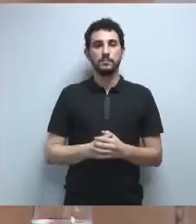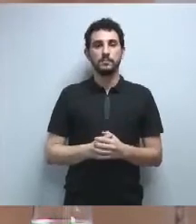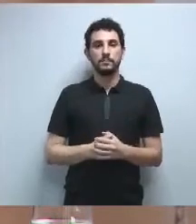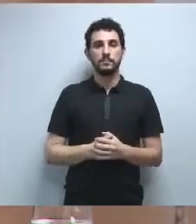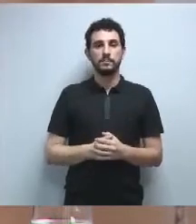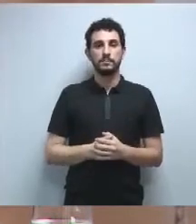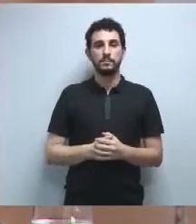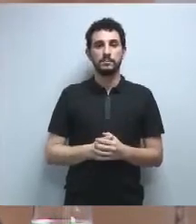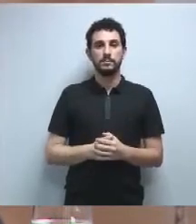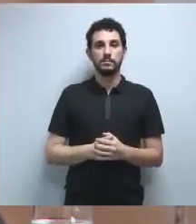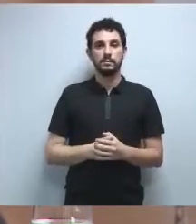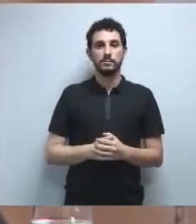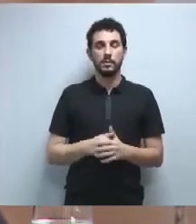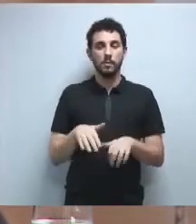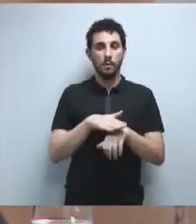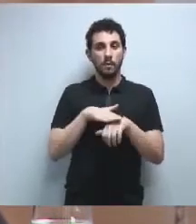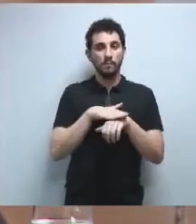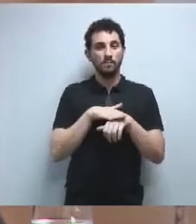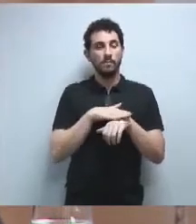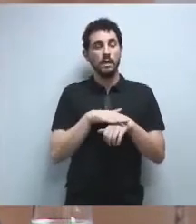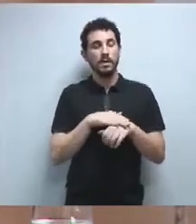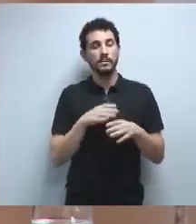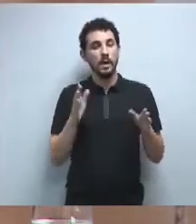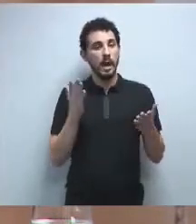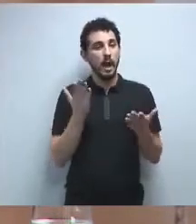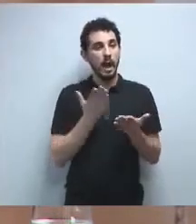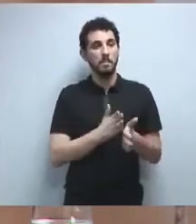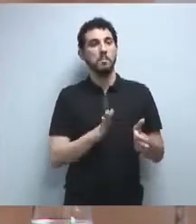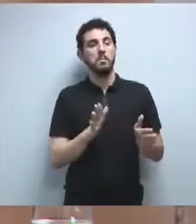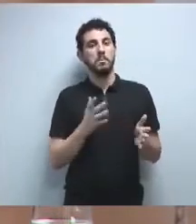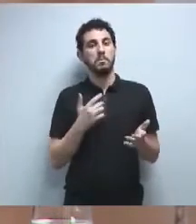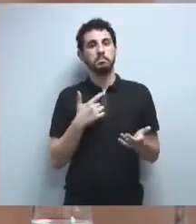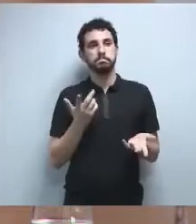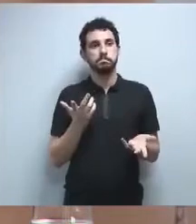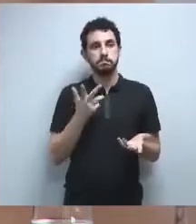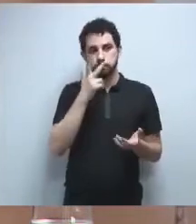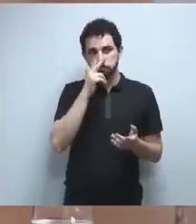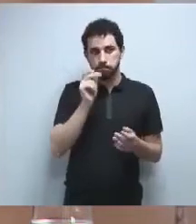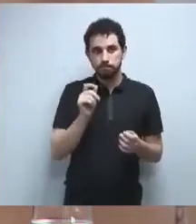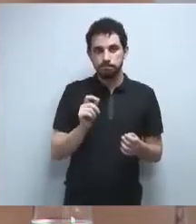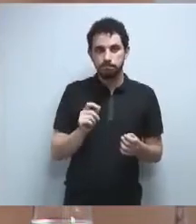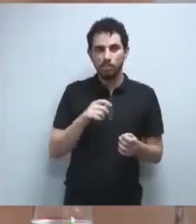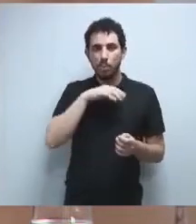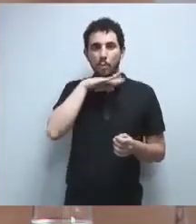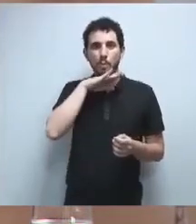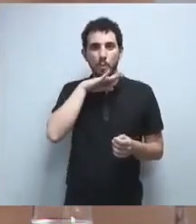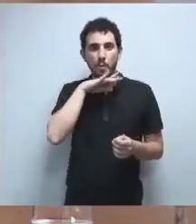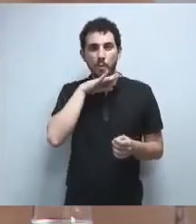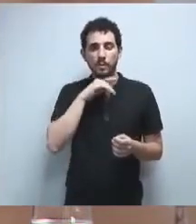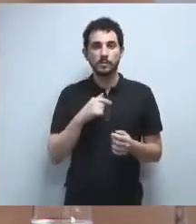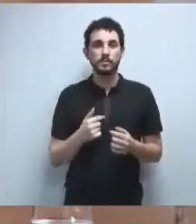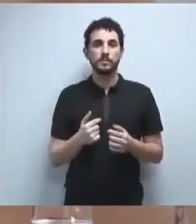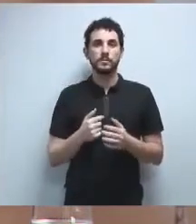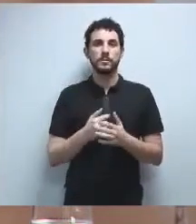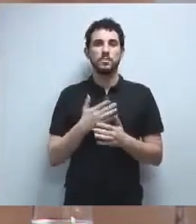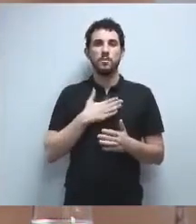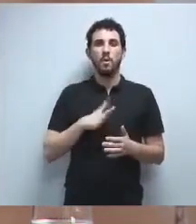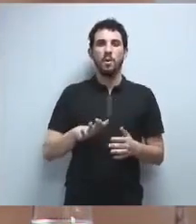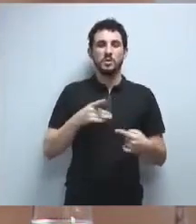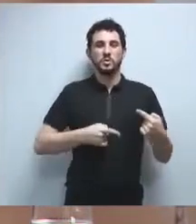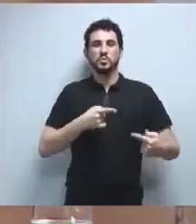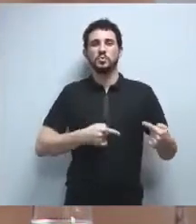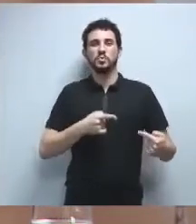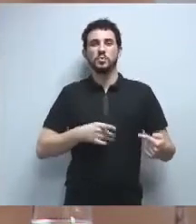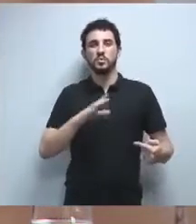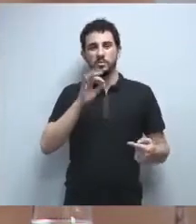ea conversa acabou assim de uma forma muito ruim pra mim que gosto de discutir